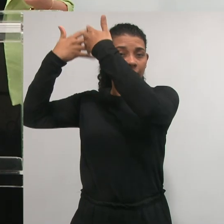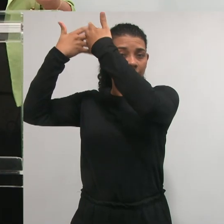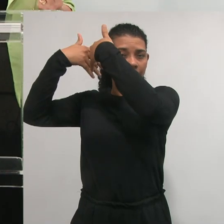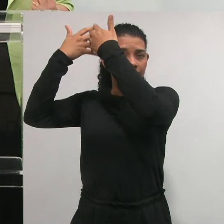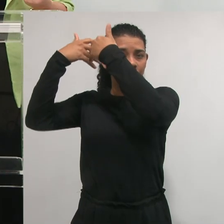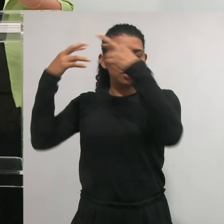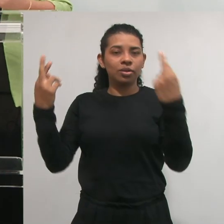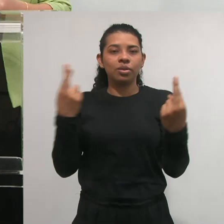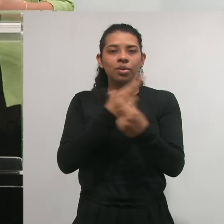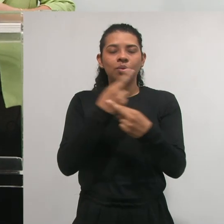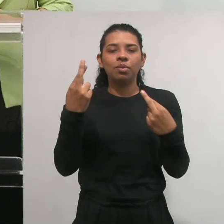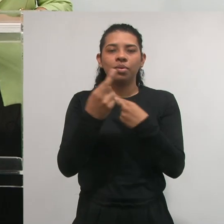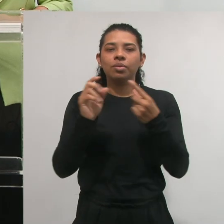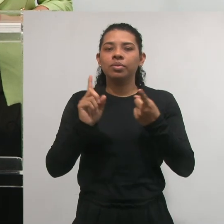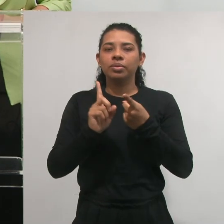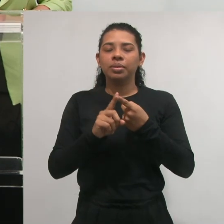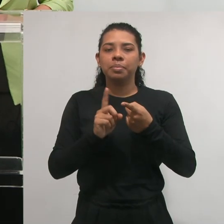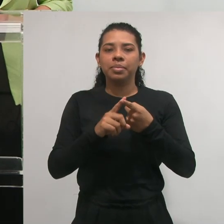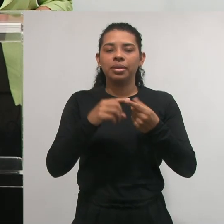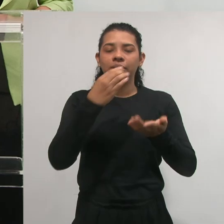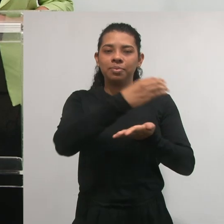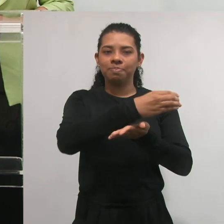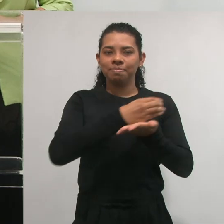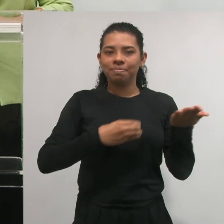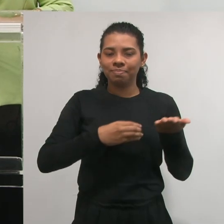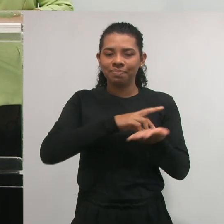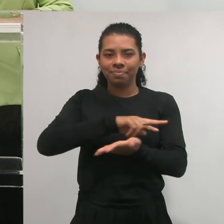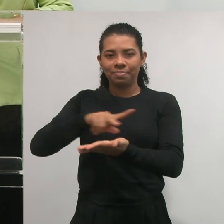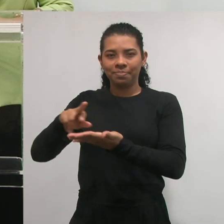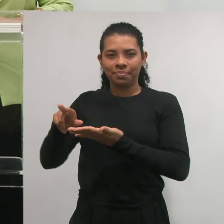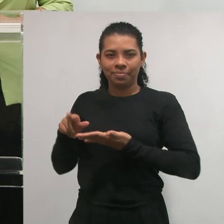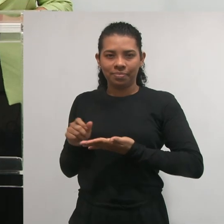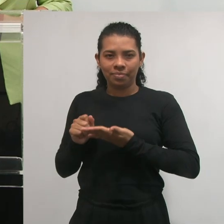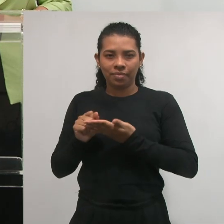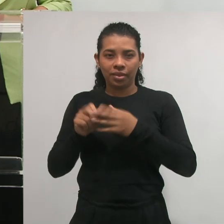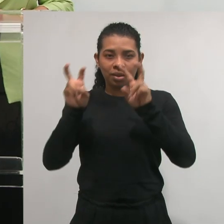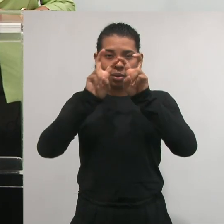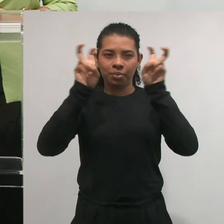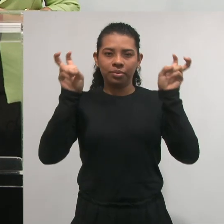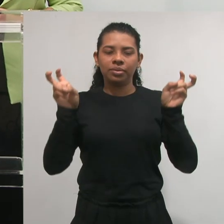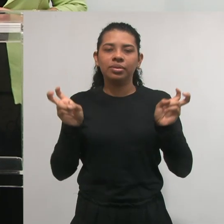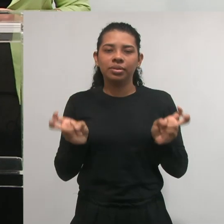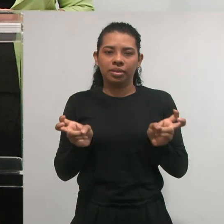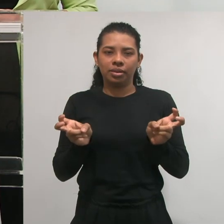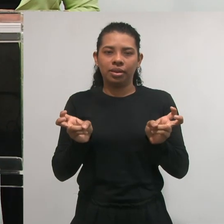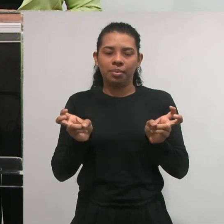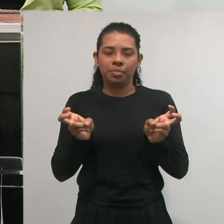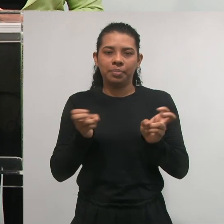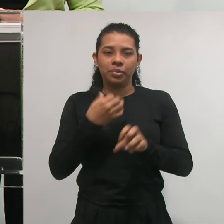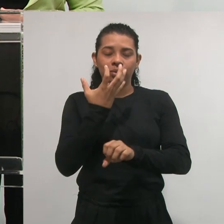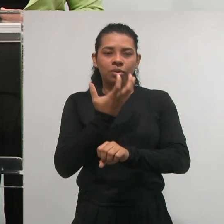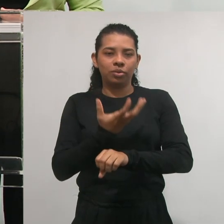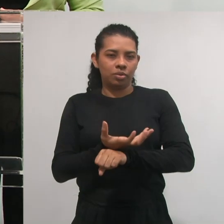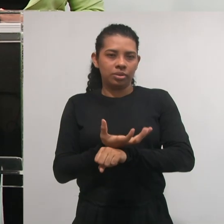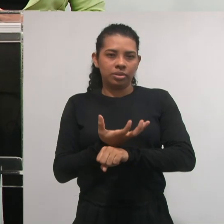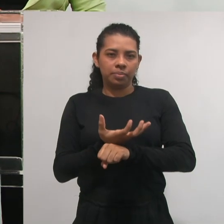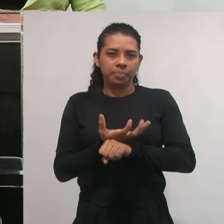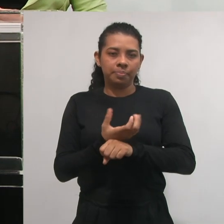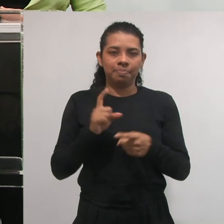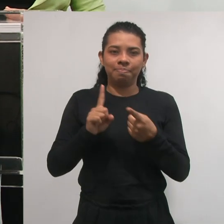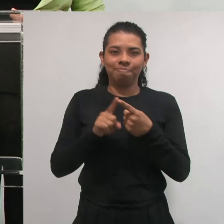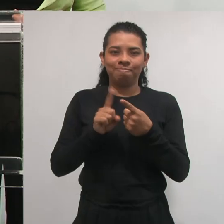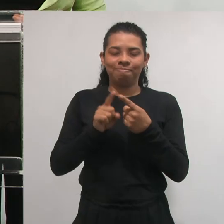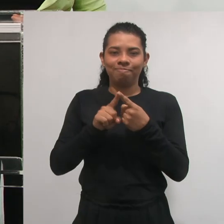refletindo a relação entre currículo e diversidade, que é o tema da nossa disciplina. E aí a gente vai iniciar, então, com